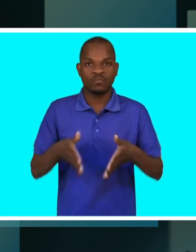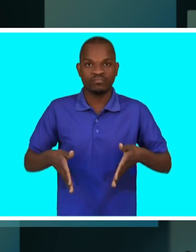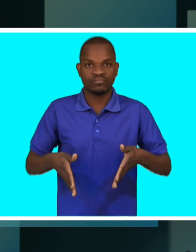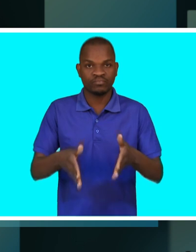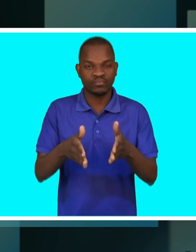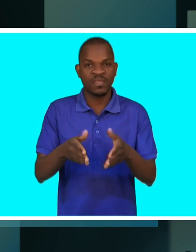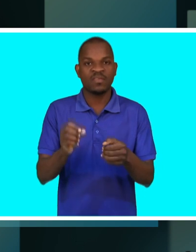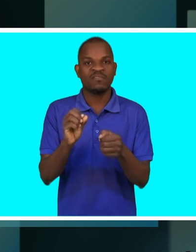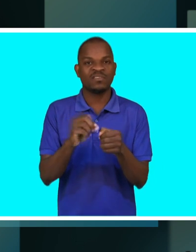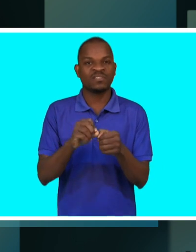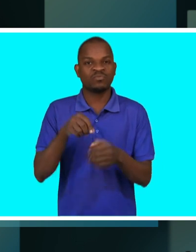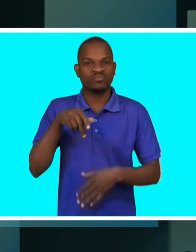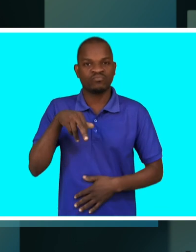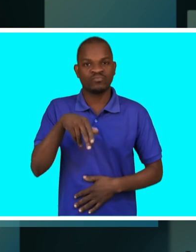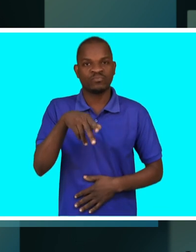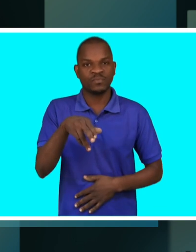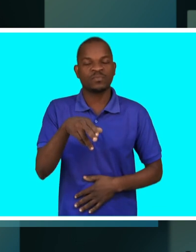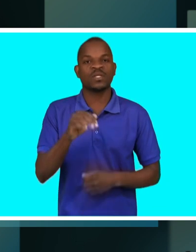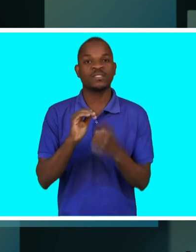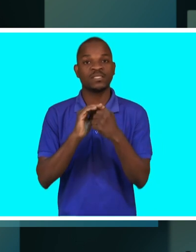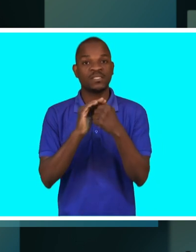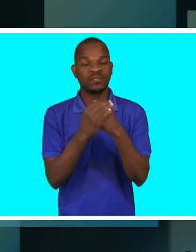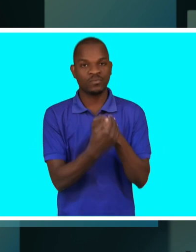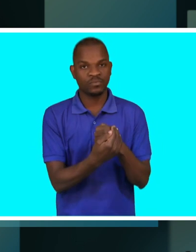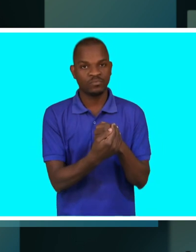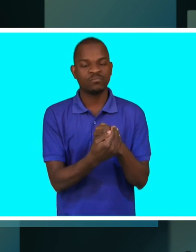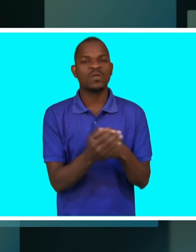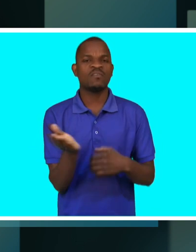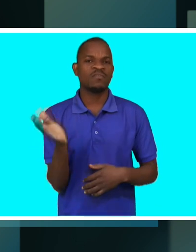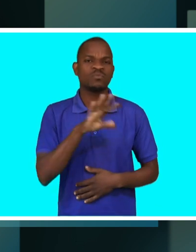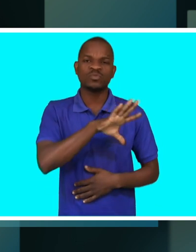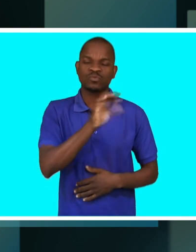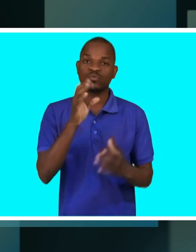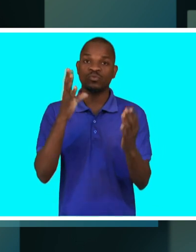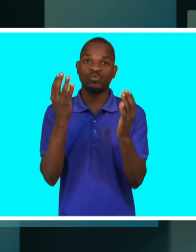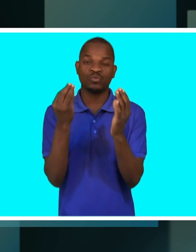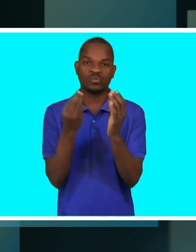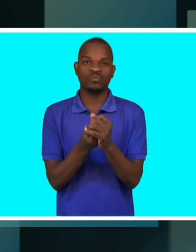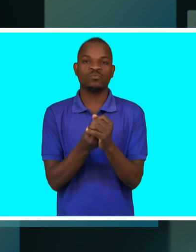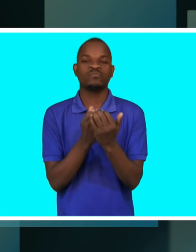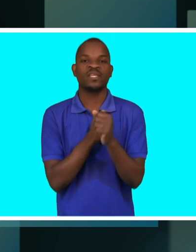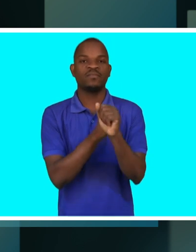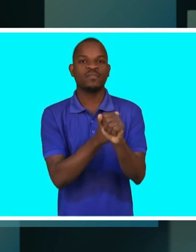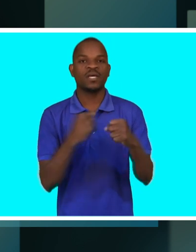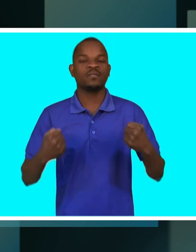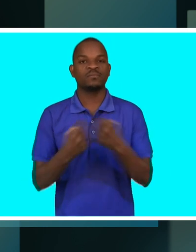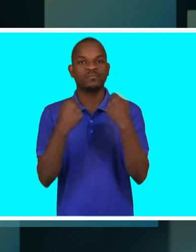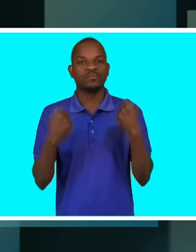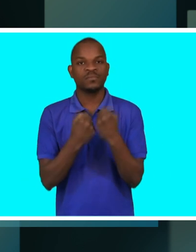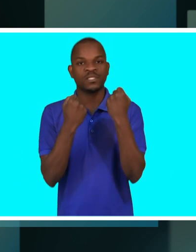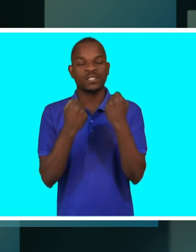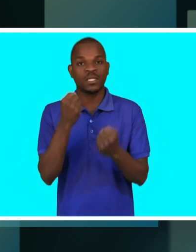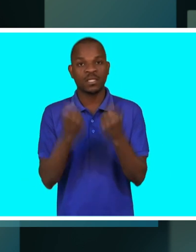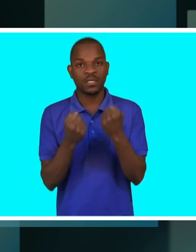É na passadeira onde fazemos a travessia em segurança. Vamos todos juntos evitar